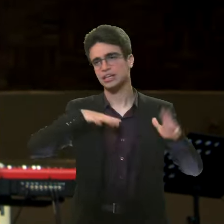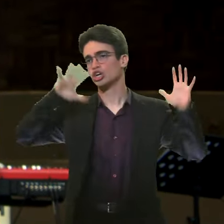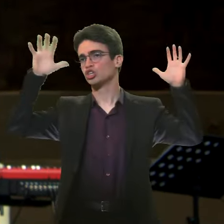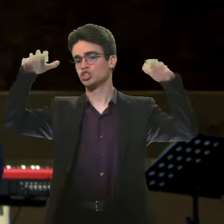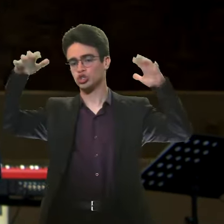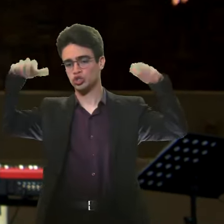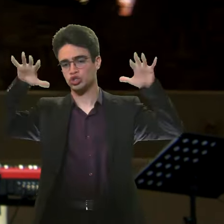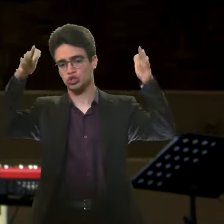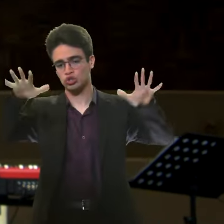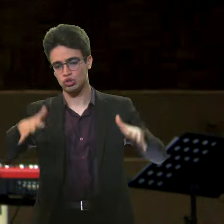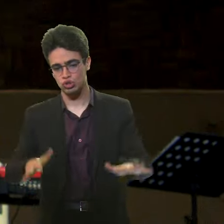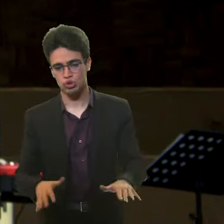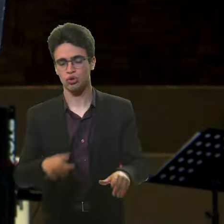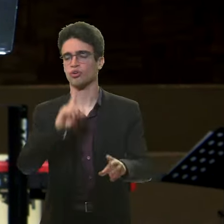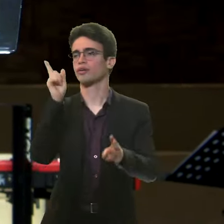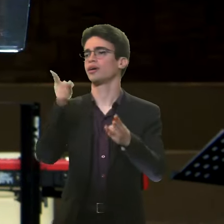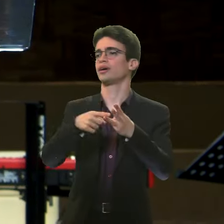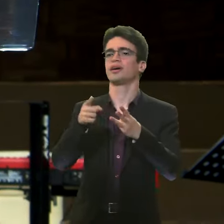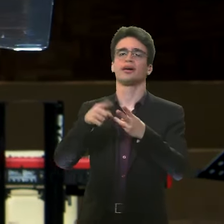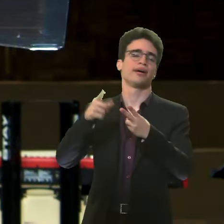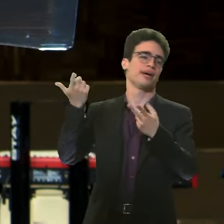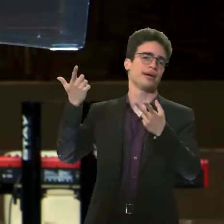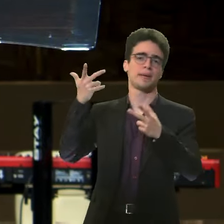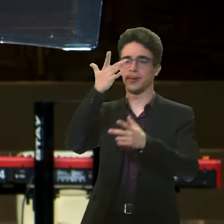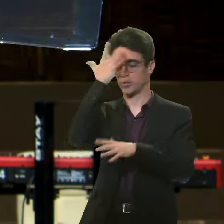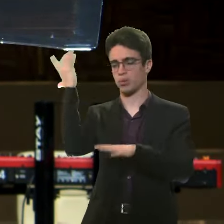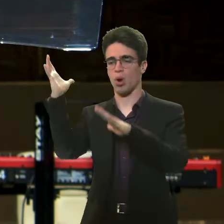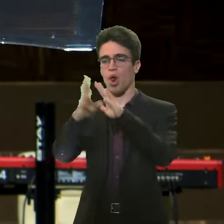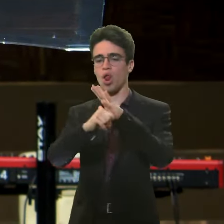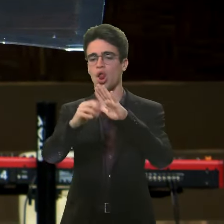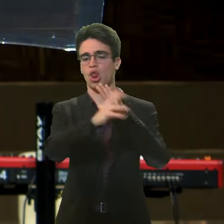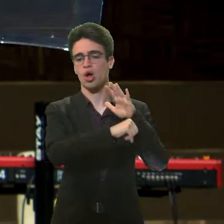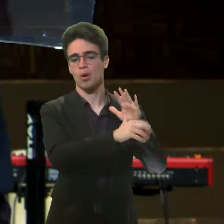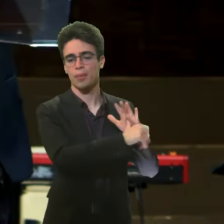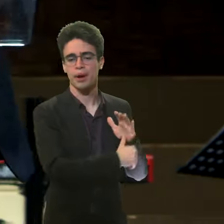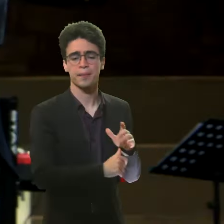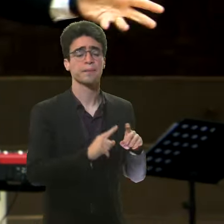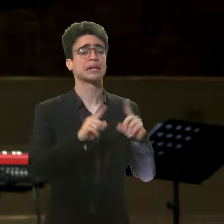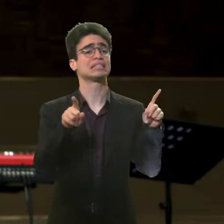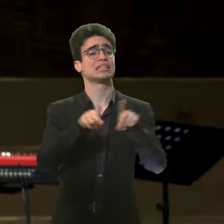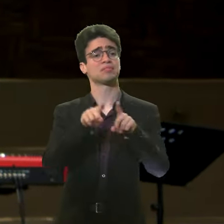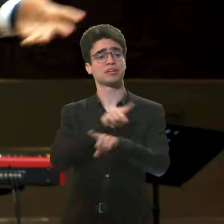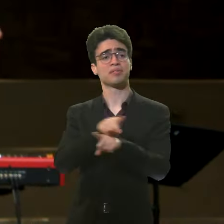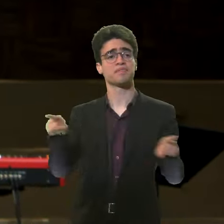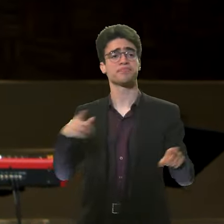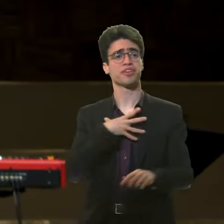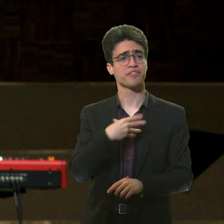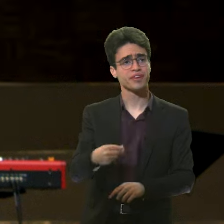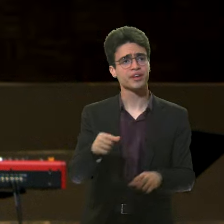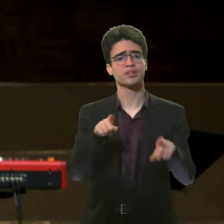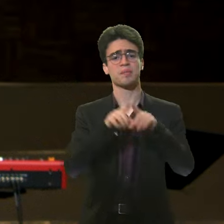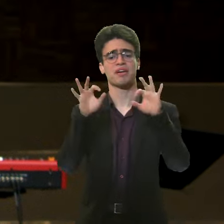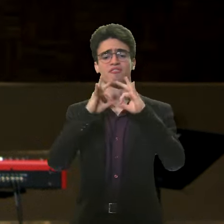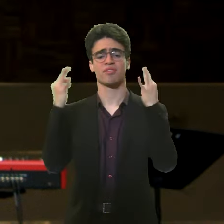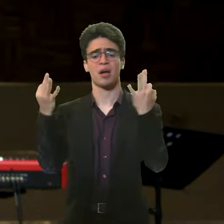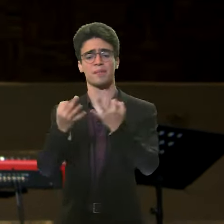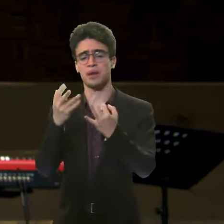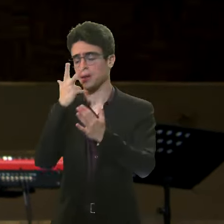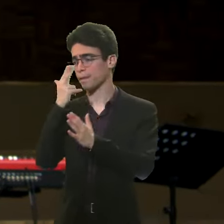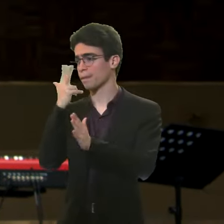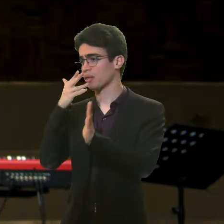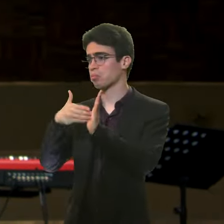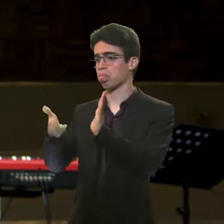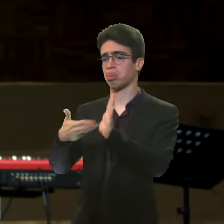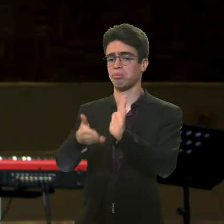de saqueadores. Mas além de perder as posses, ele perde seus filhos, sua família, de uma vez